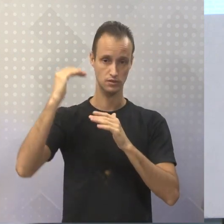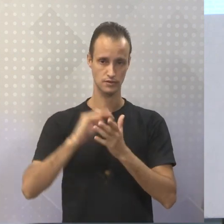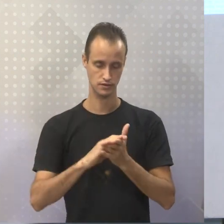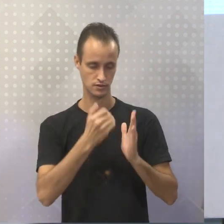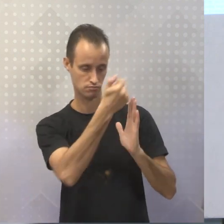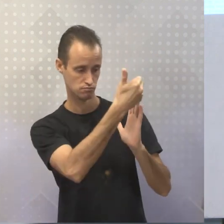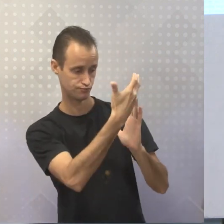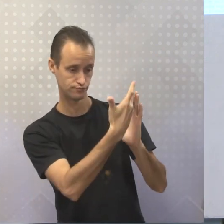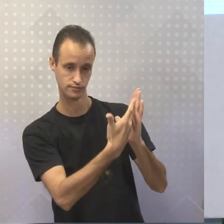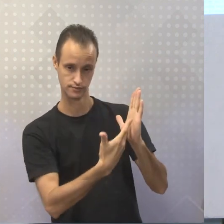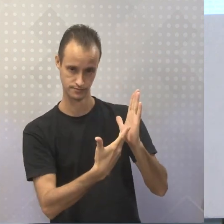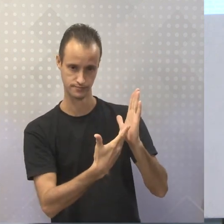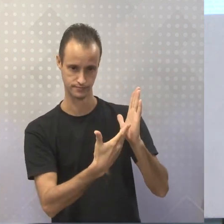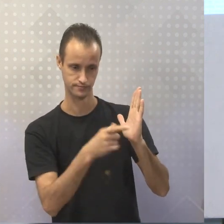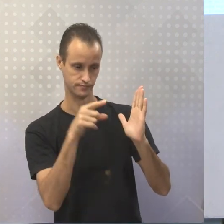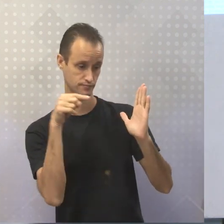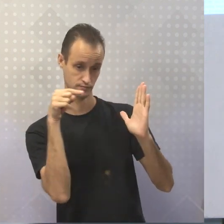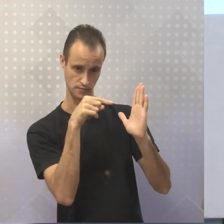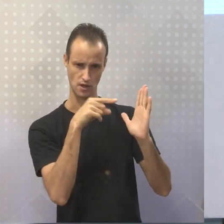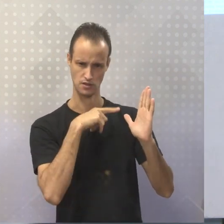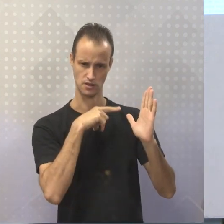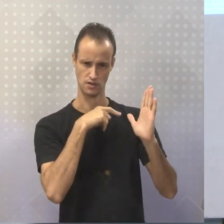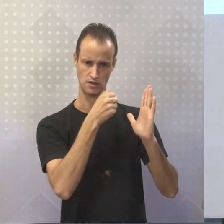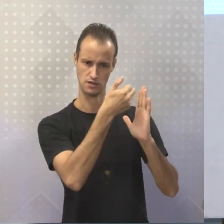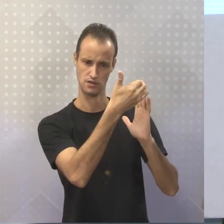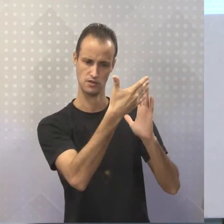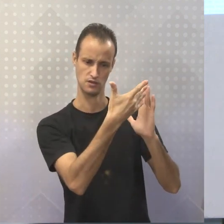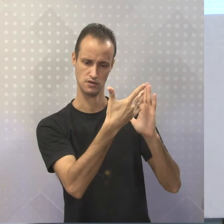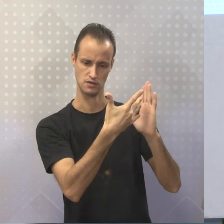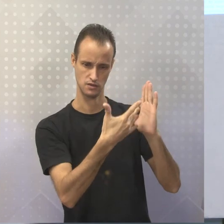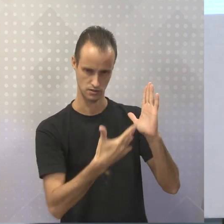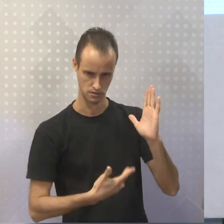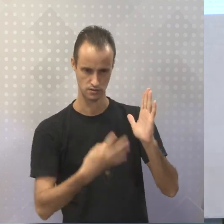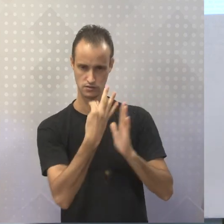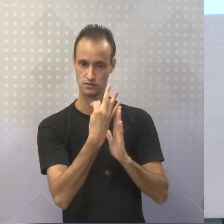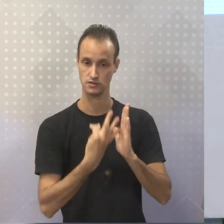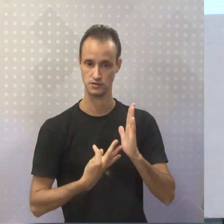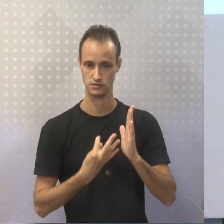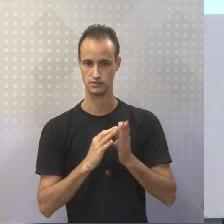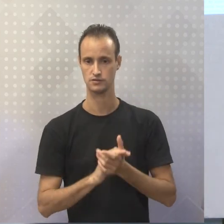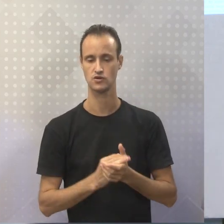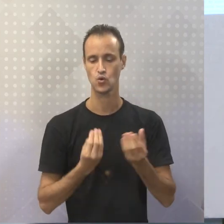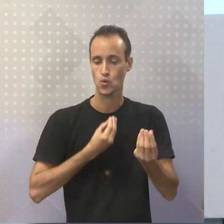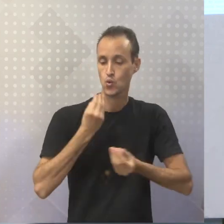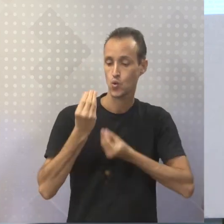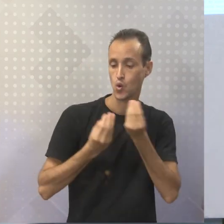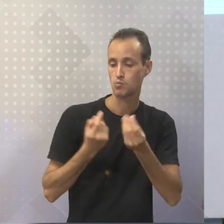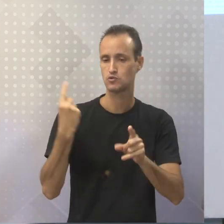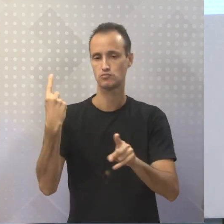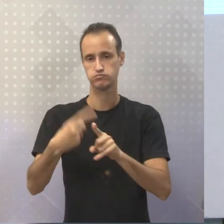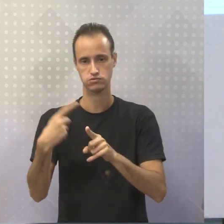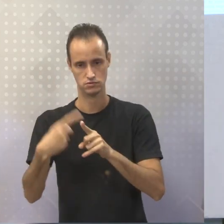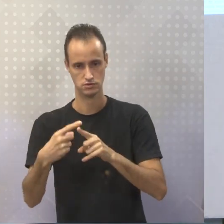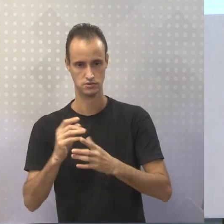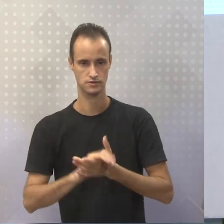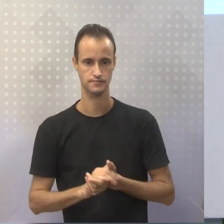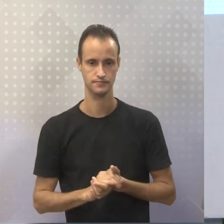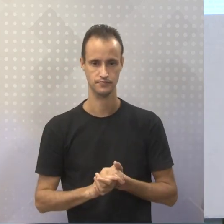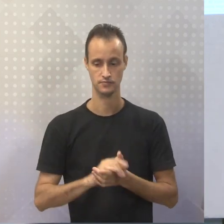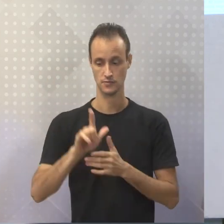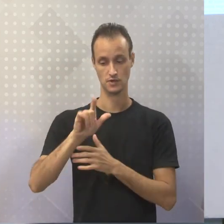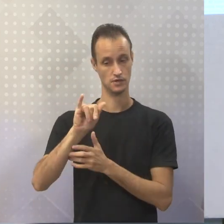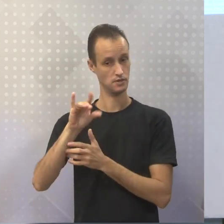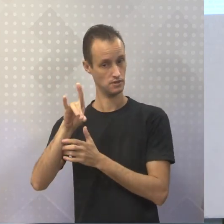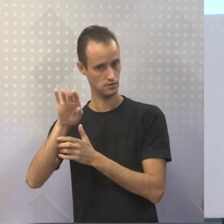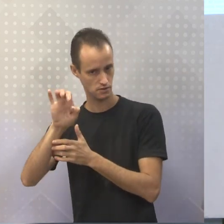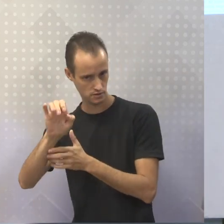detalhamento no corpo do texto, ou seja, no segundo parágrafo vou ter o detalhamento. Ou seja, o como e o porquê. Na lida eu